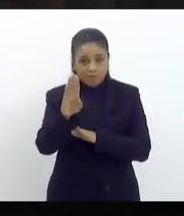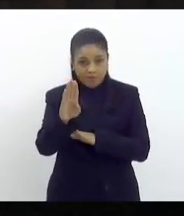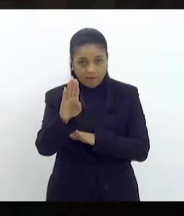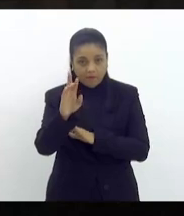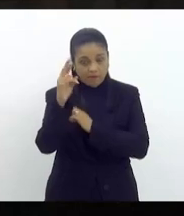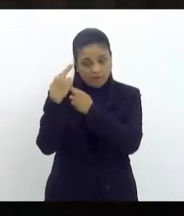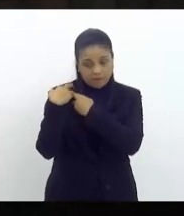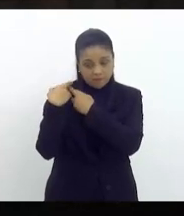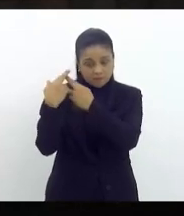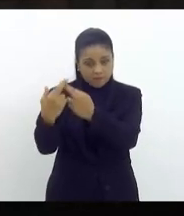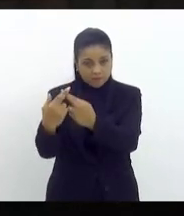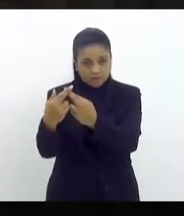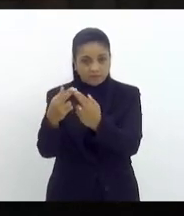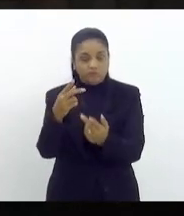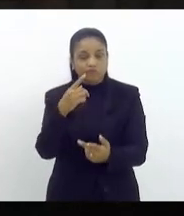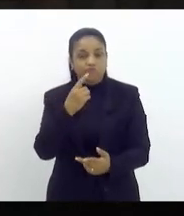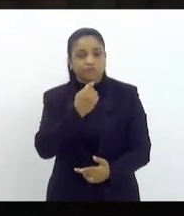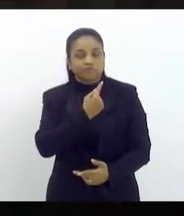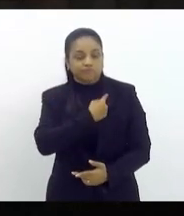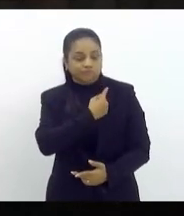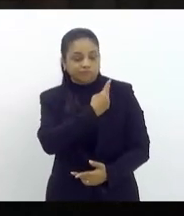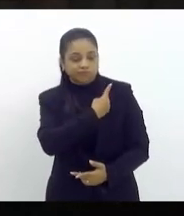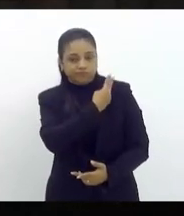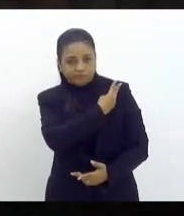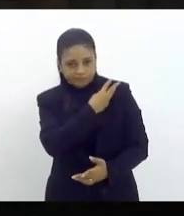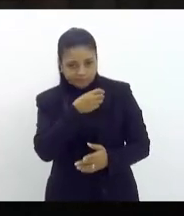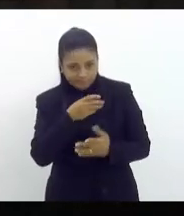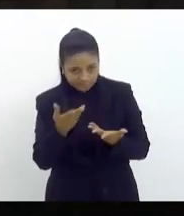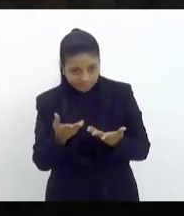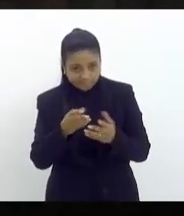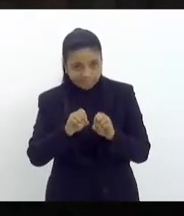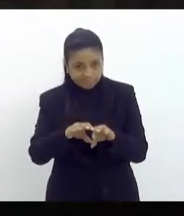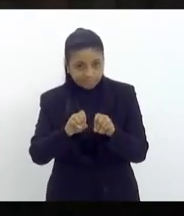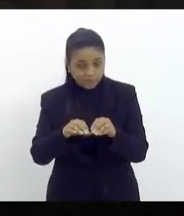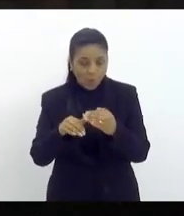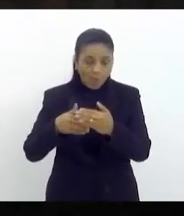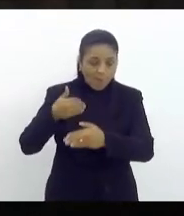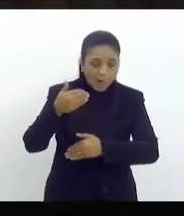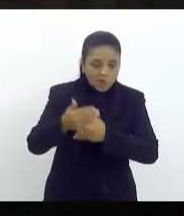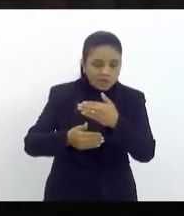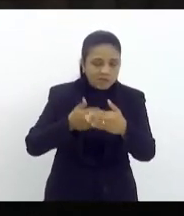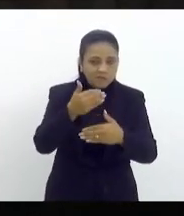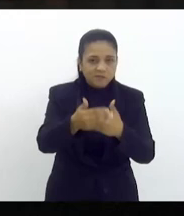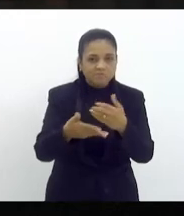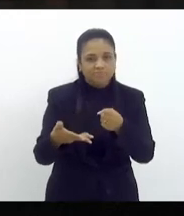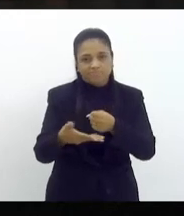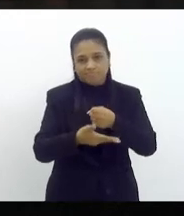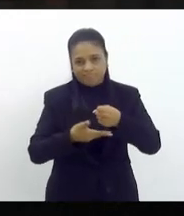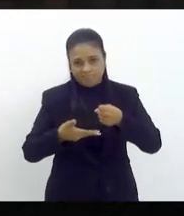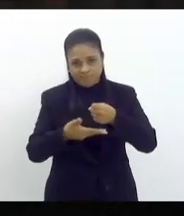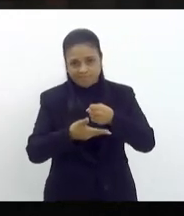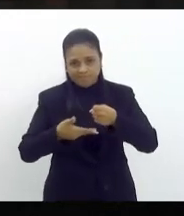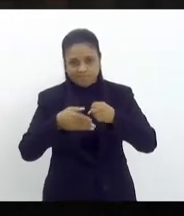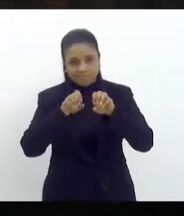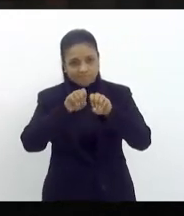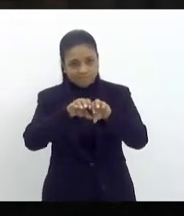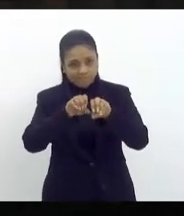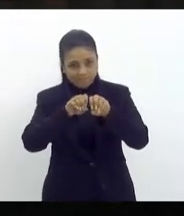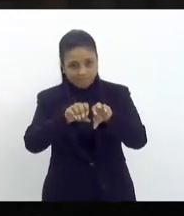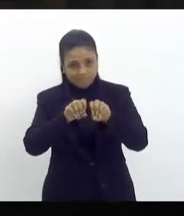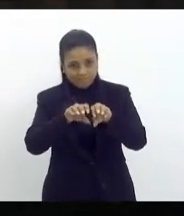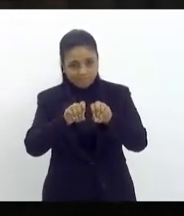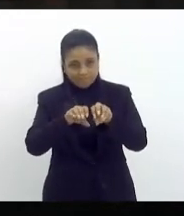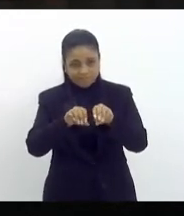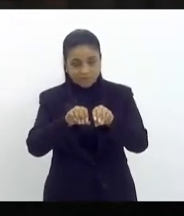o ensino médio é uma fase do processo educacional que você tem uma dupla